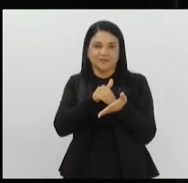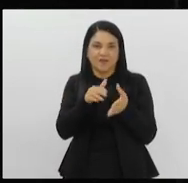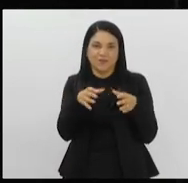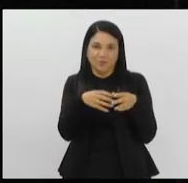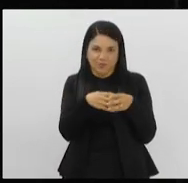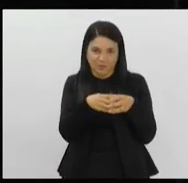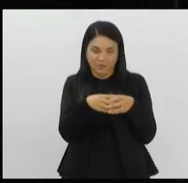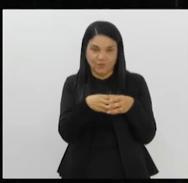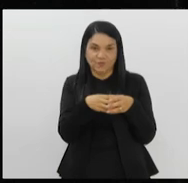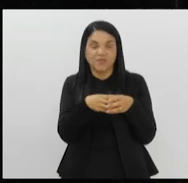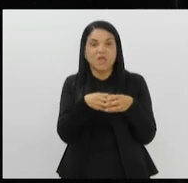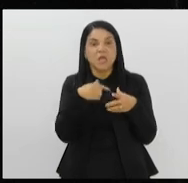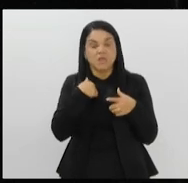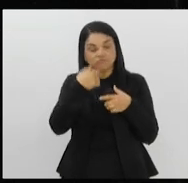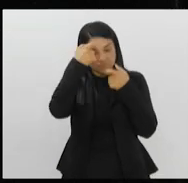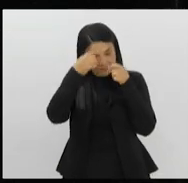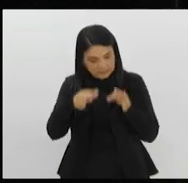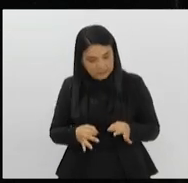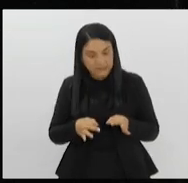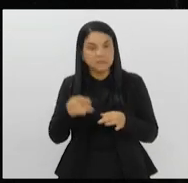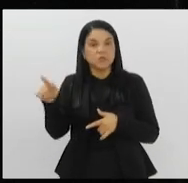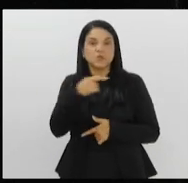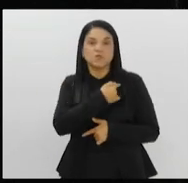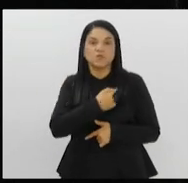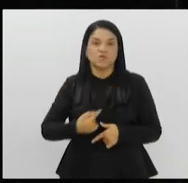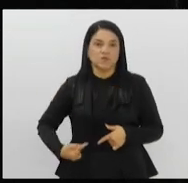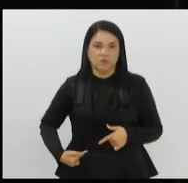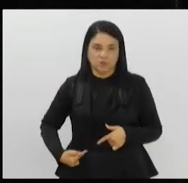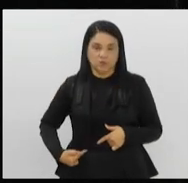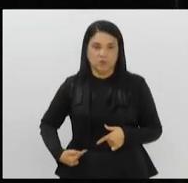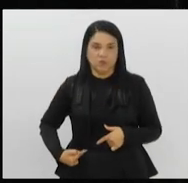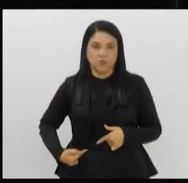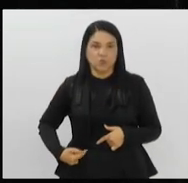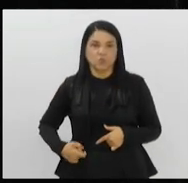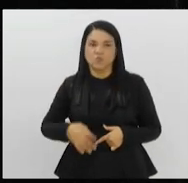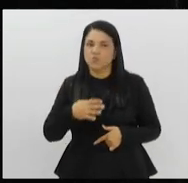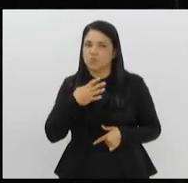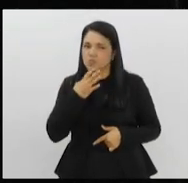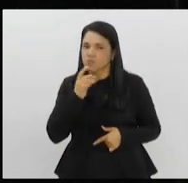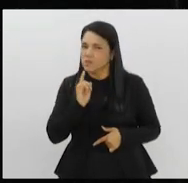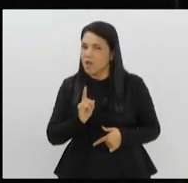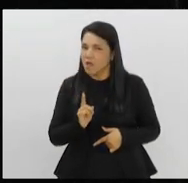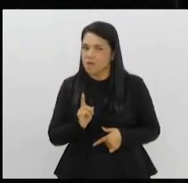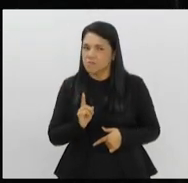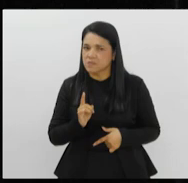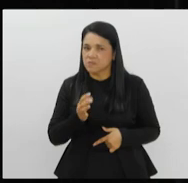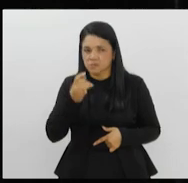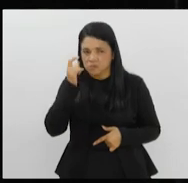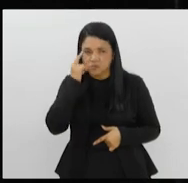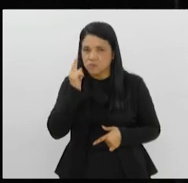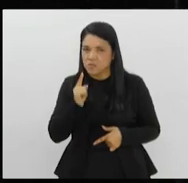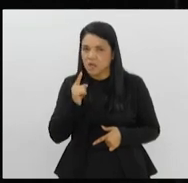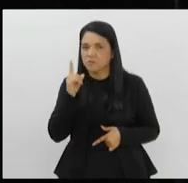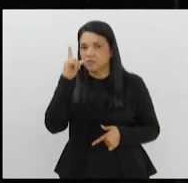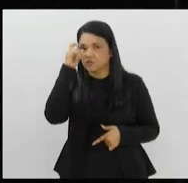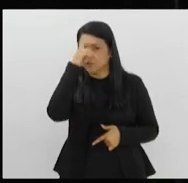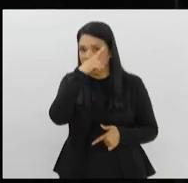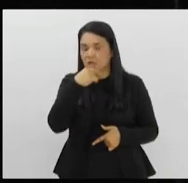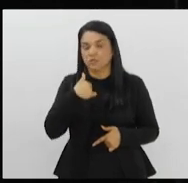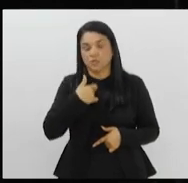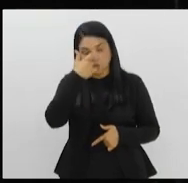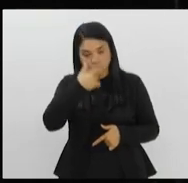tenho certeza de que o nosso governador não tem conhecimento dessas dificuldades, né, que eu